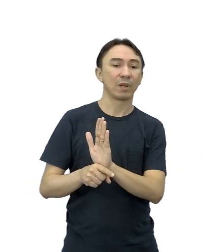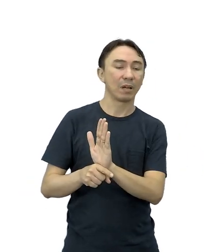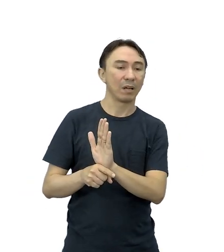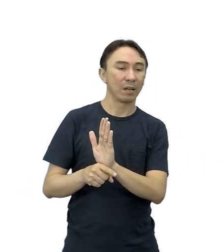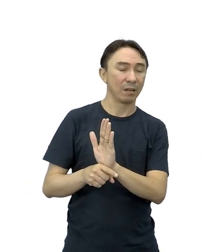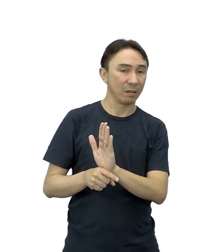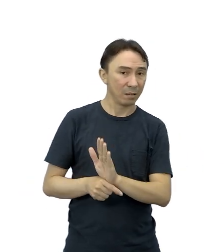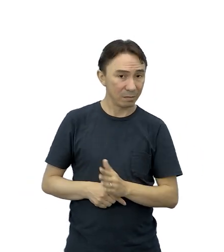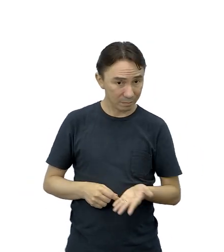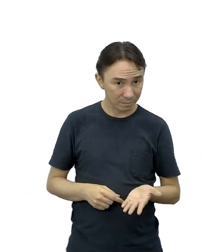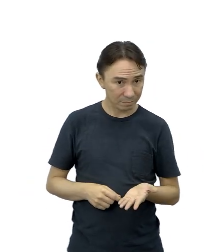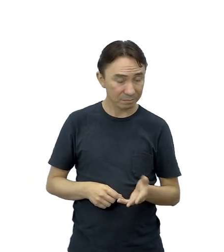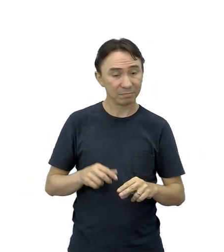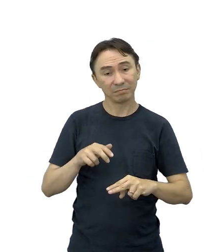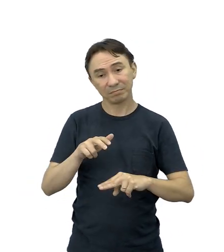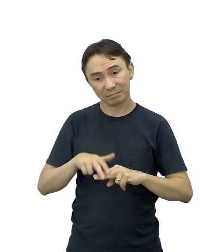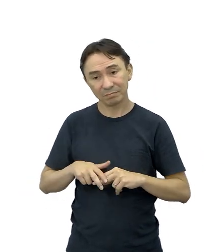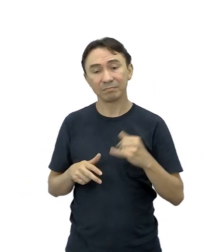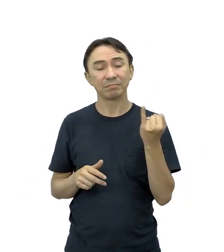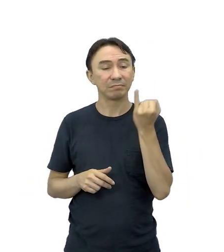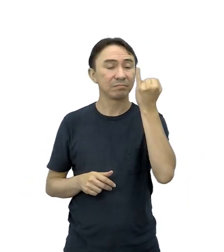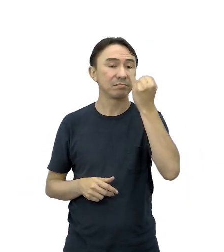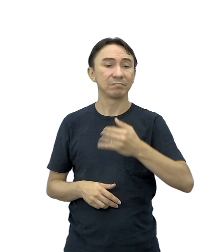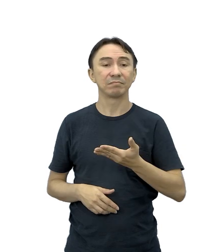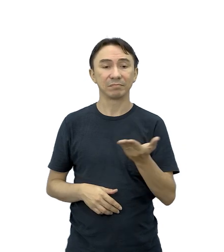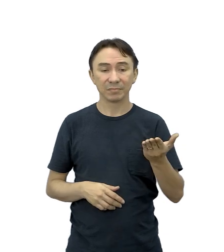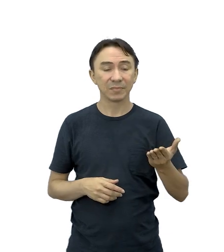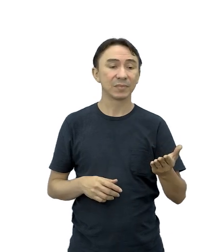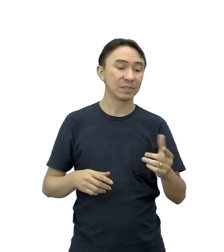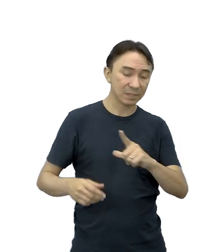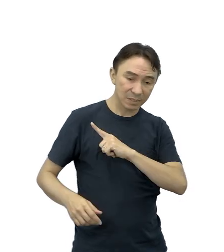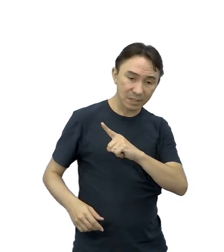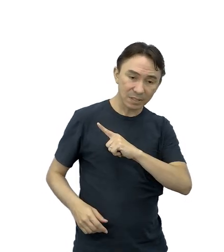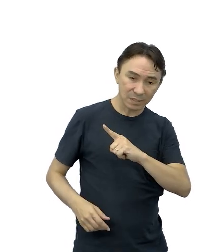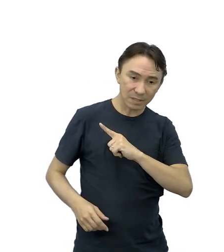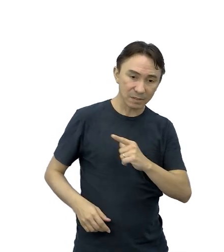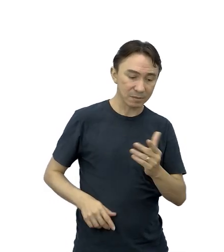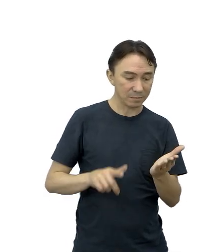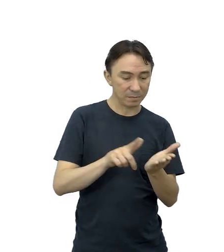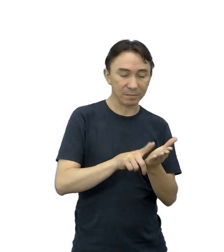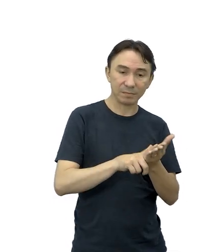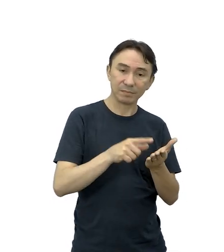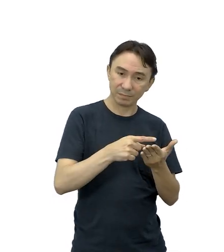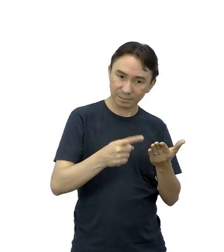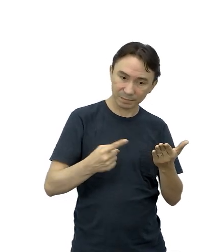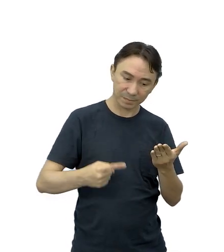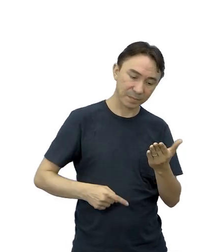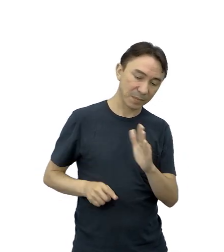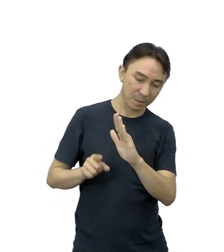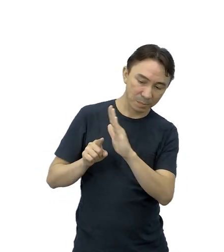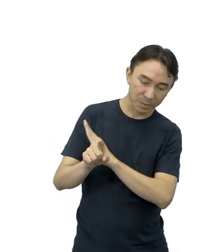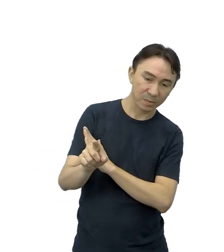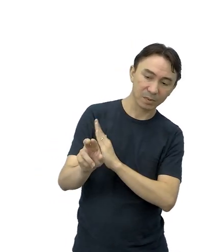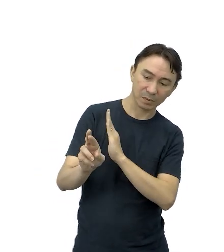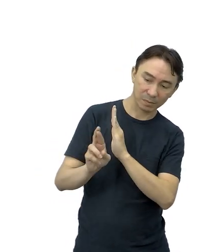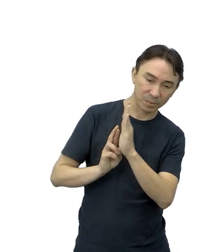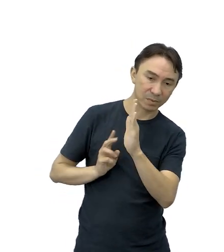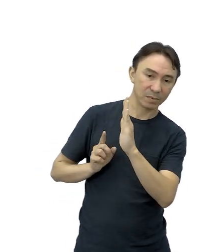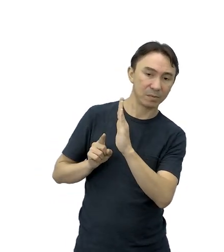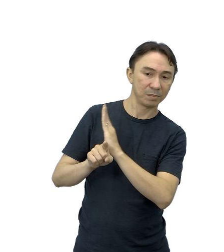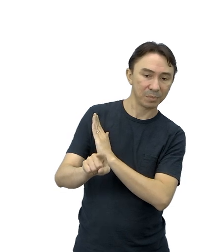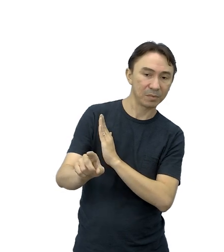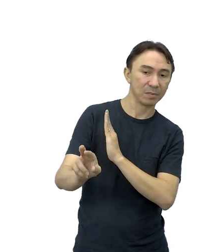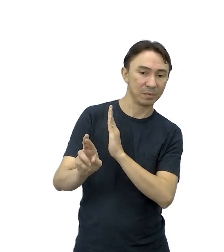importante vocês lerem o caderno de perguntas e respostas, que também que também é formado por